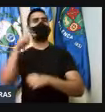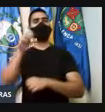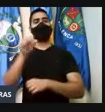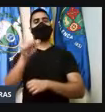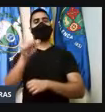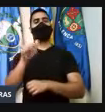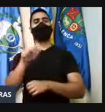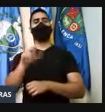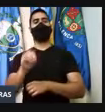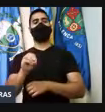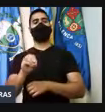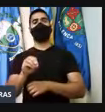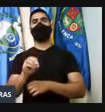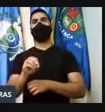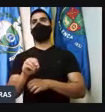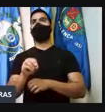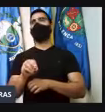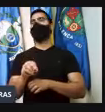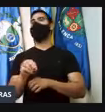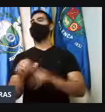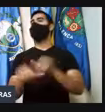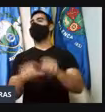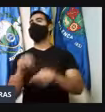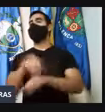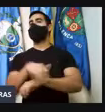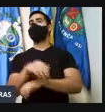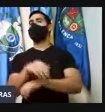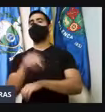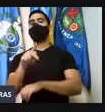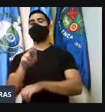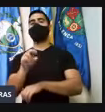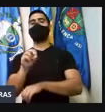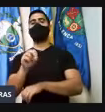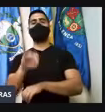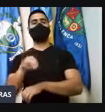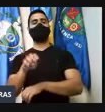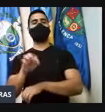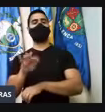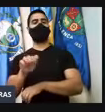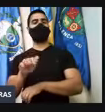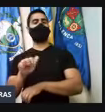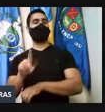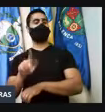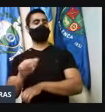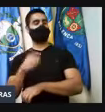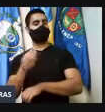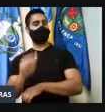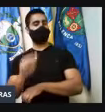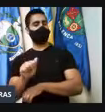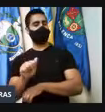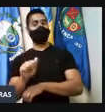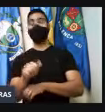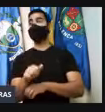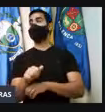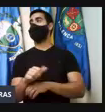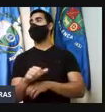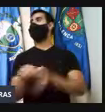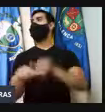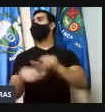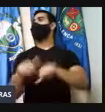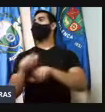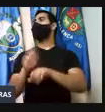Correia. Passa a rua projetada A, localizada no bairro do Canteiro, às margens da RJ 145,